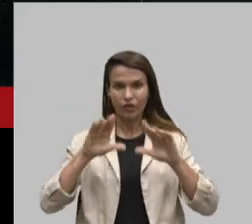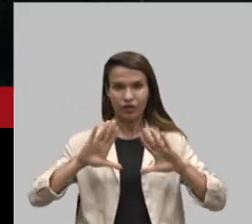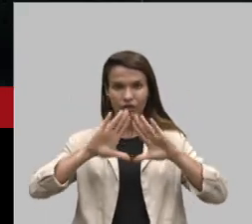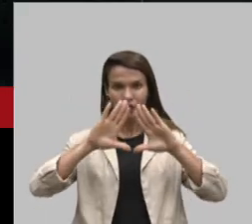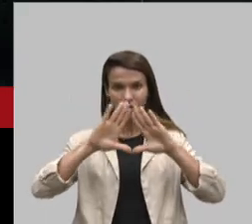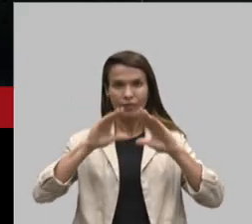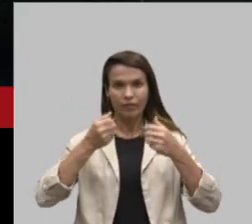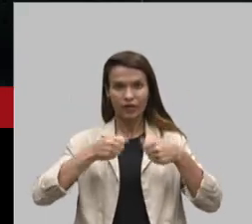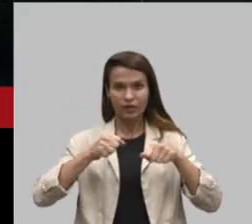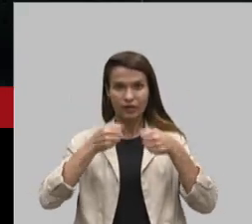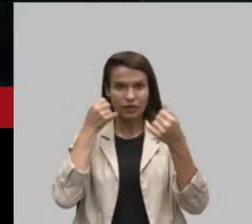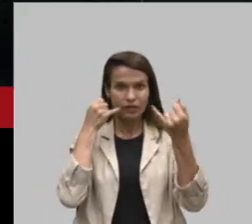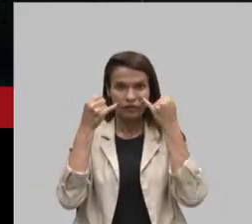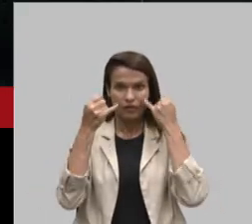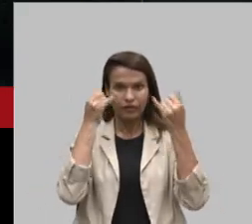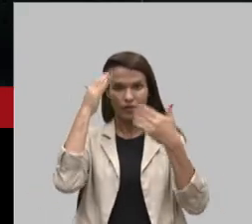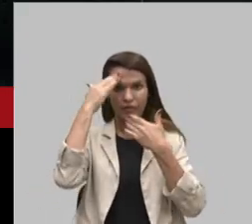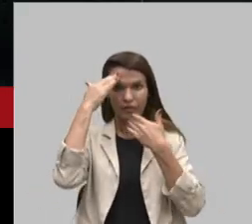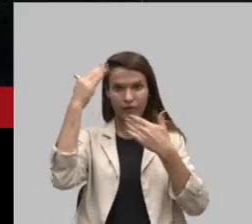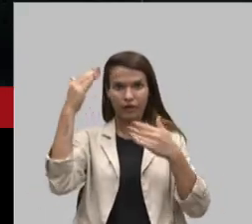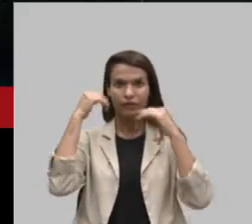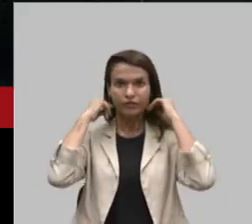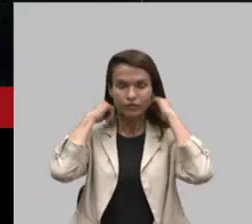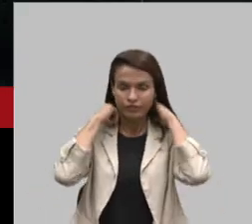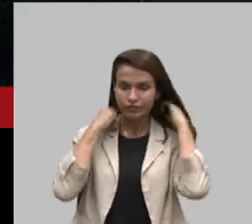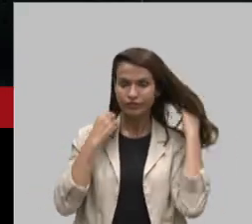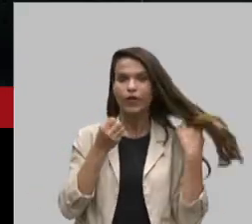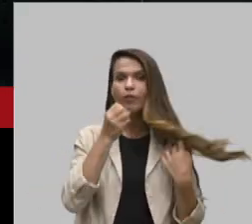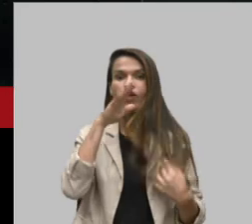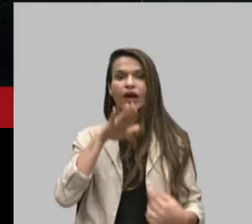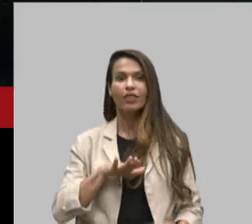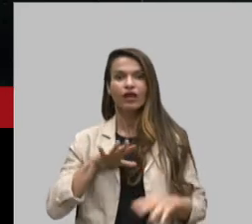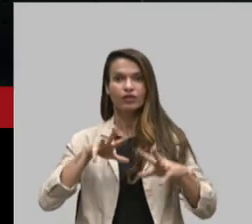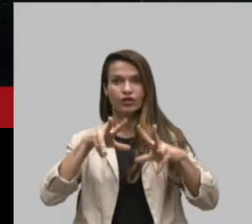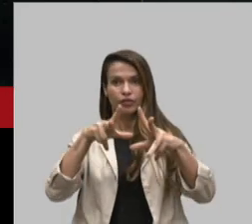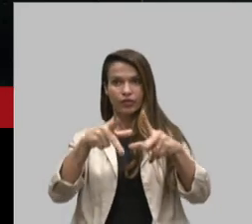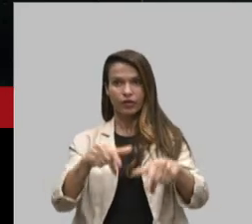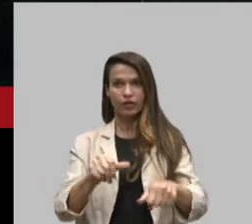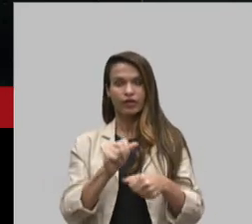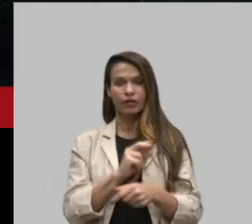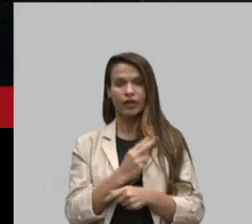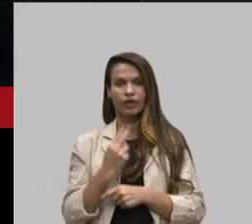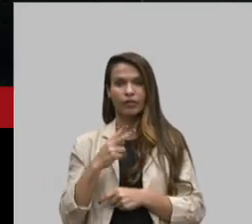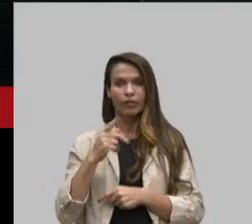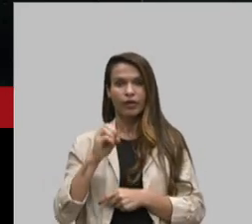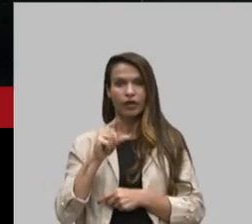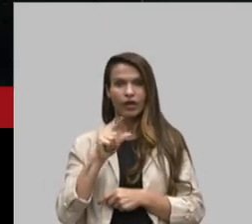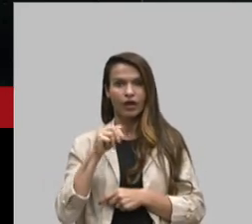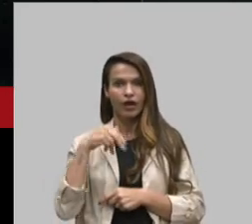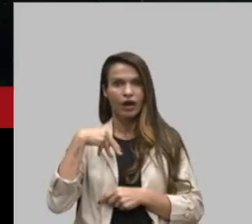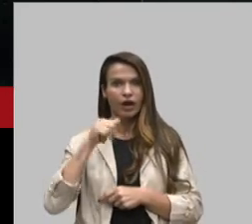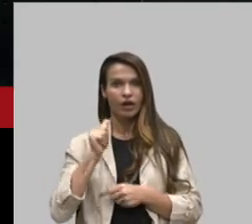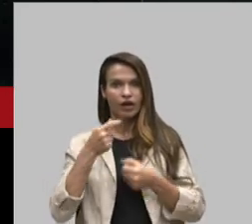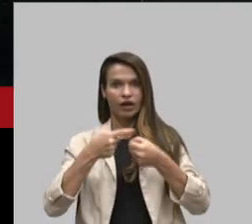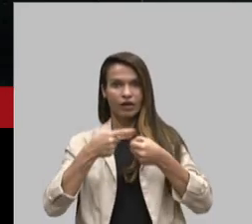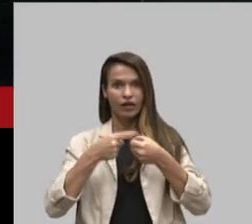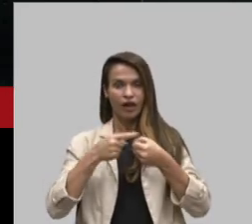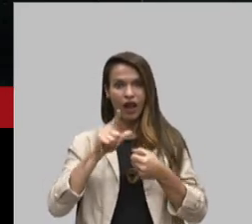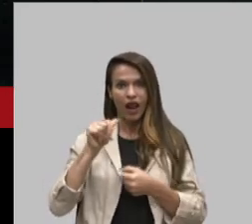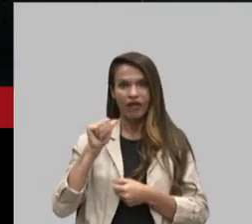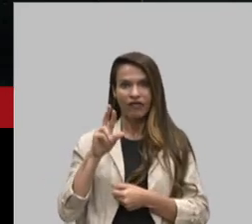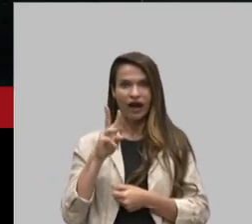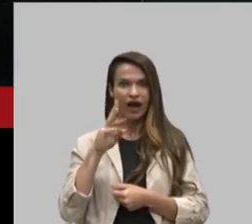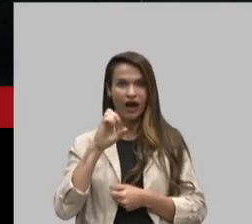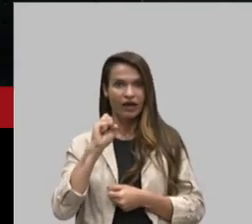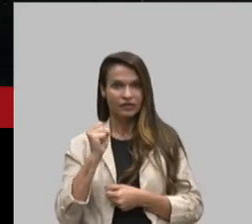dados Obrigado pode começar Poliana Boa tarde a todo mundo meu nome é Poliana Ari eu sou da cidade de Venceslau BRS essa